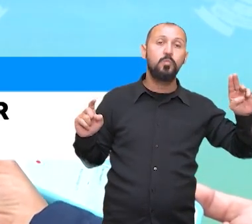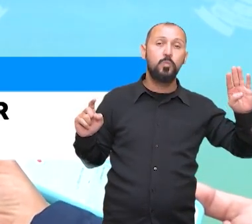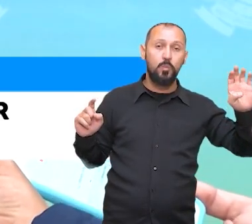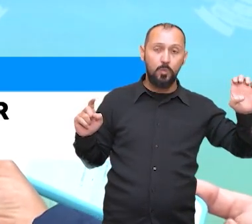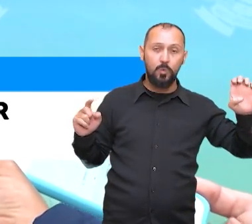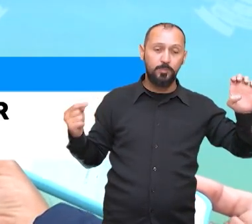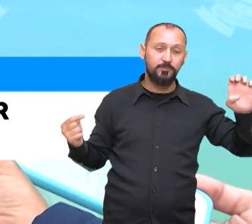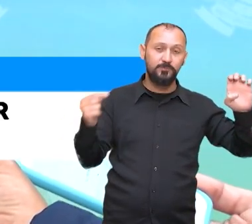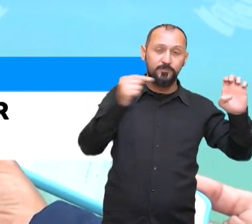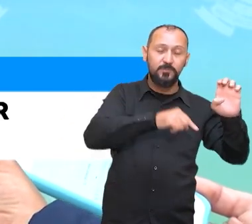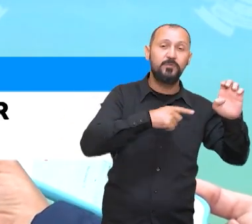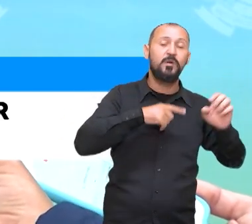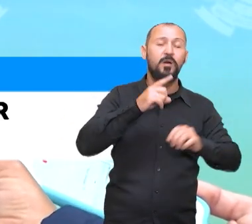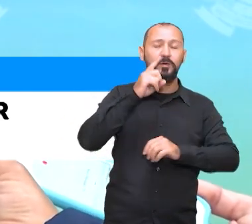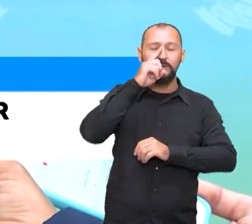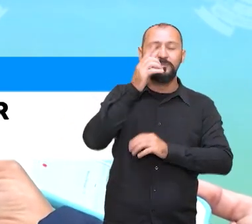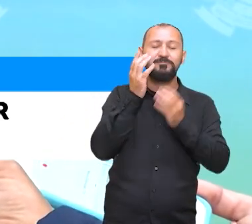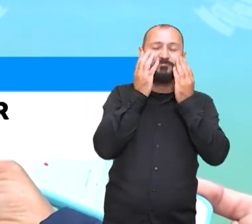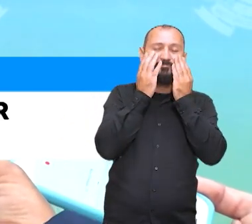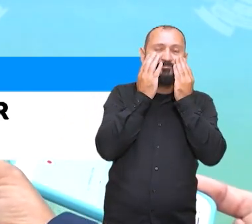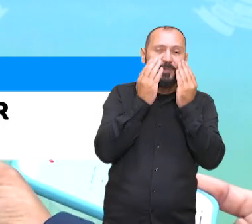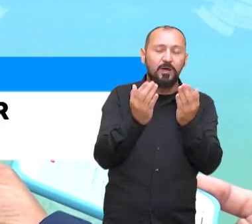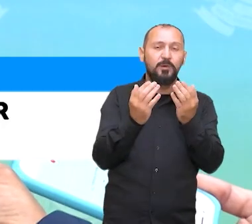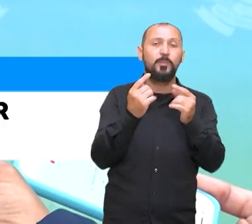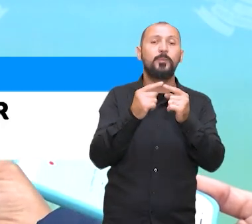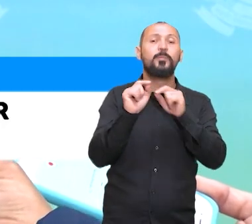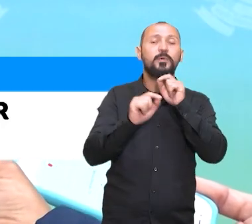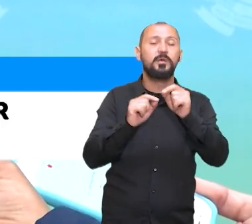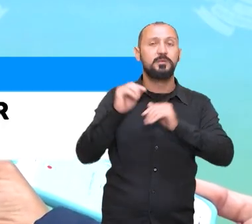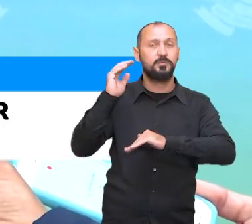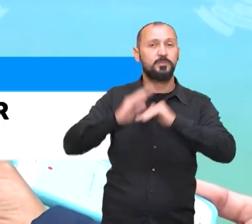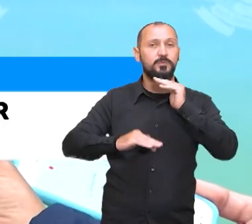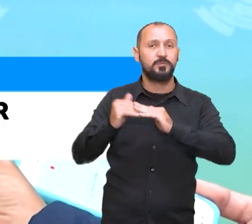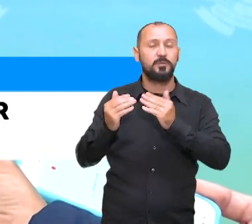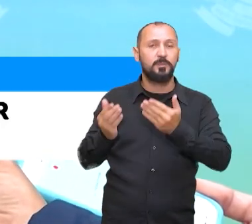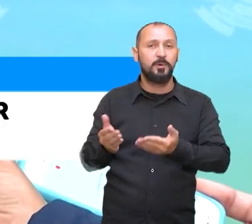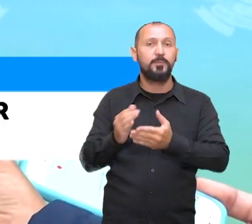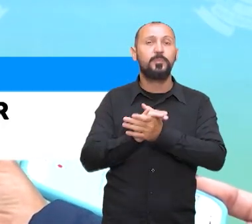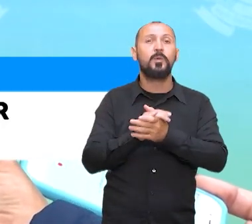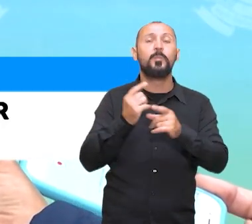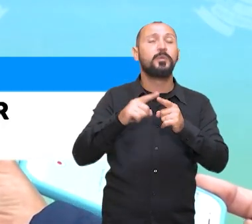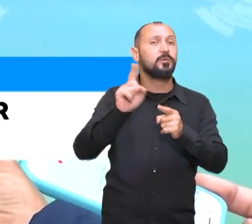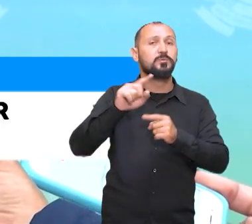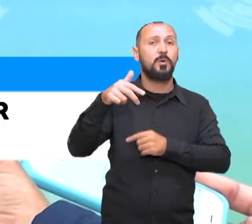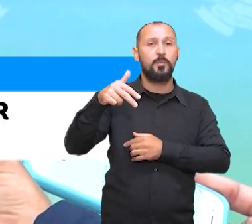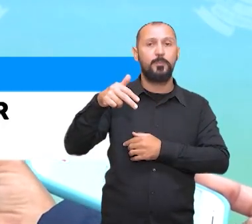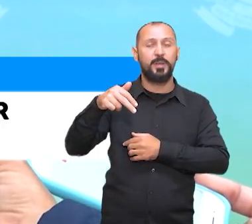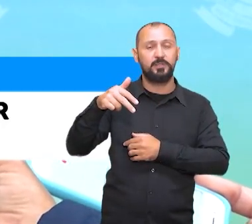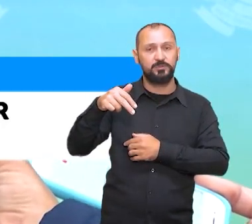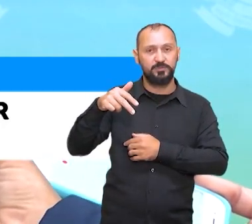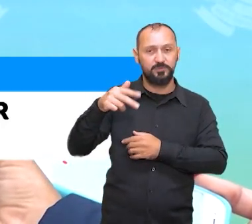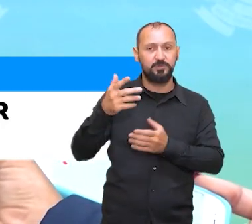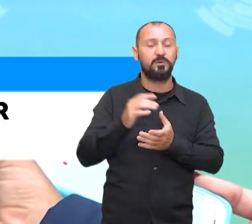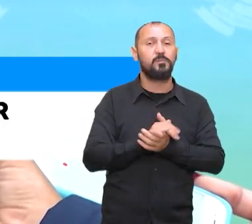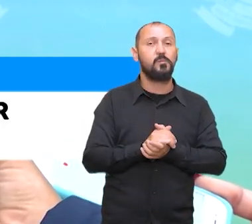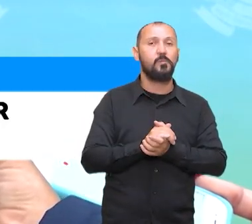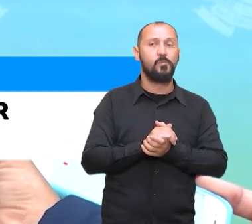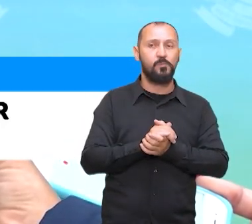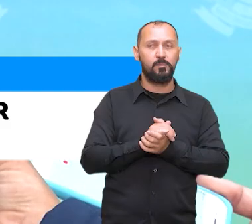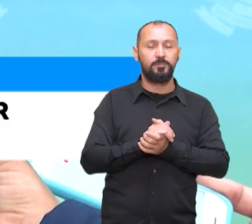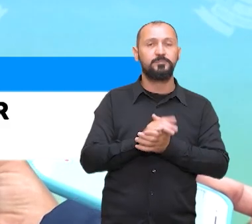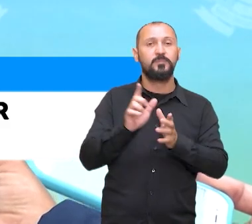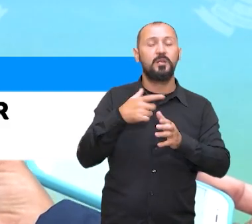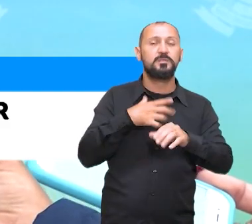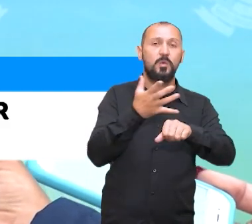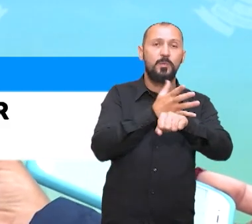causou um constrangimento muito grande aos atiradores desportivos, que não são bandidos. Na